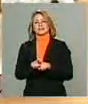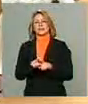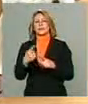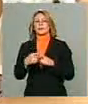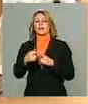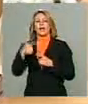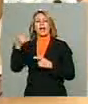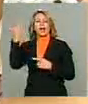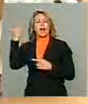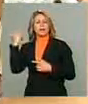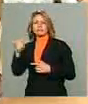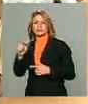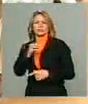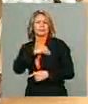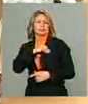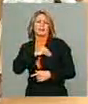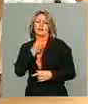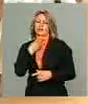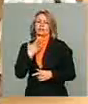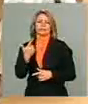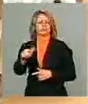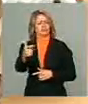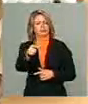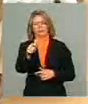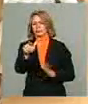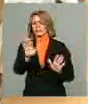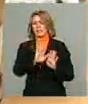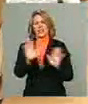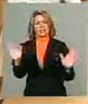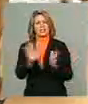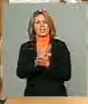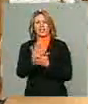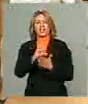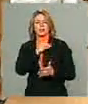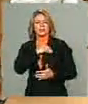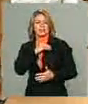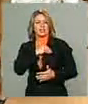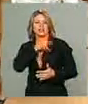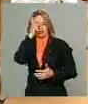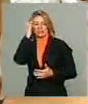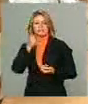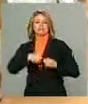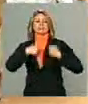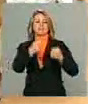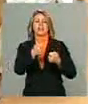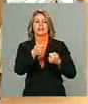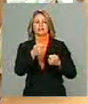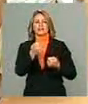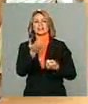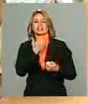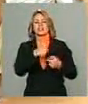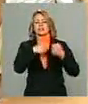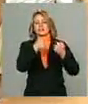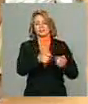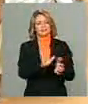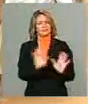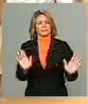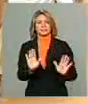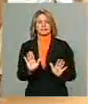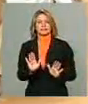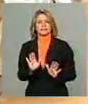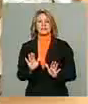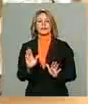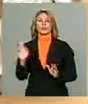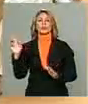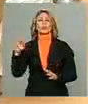remuneradas Isa não era bem reconhe não era bem p não a gente ganhava o que eles queriam dar é ganhava o que eles queriam dar Eu